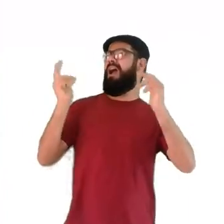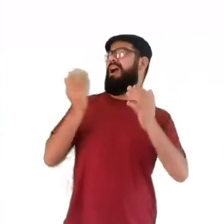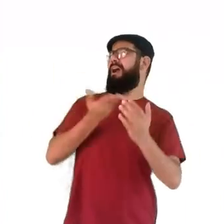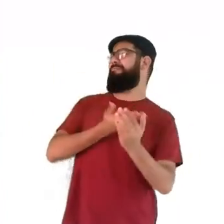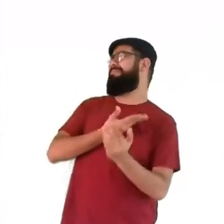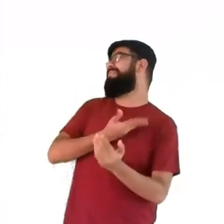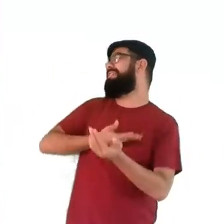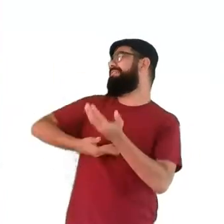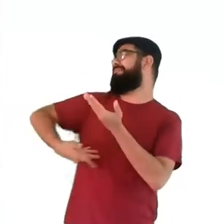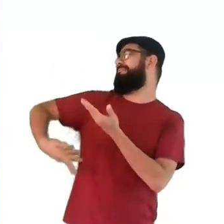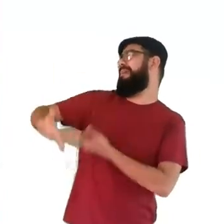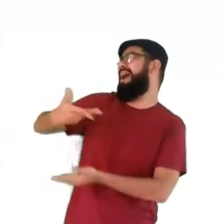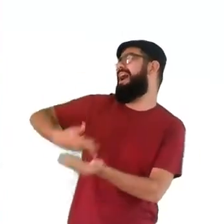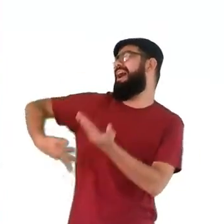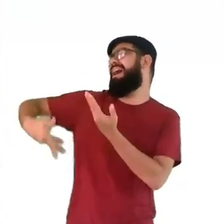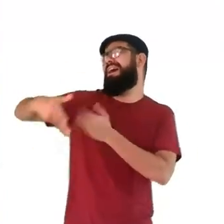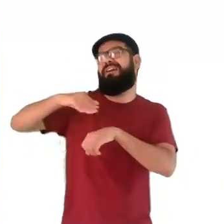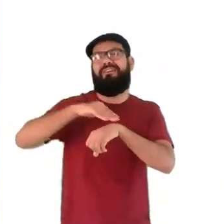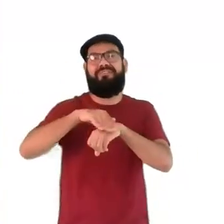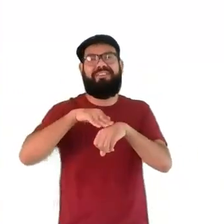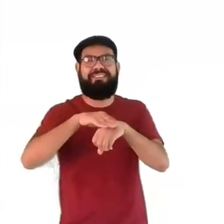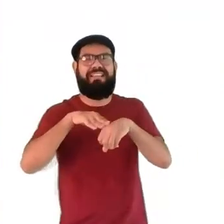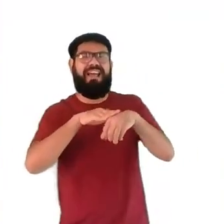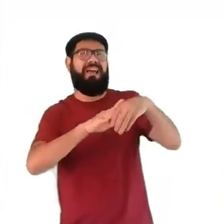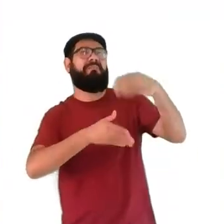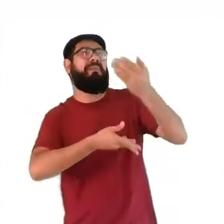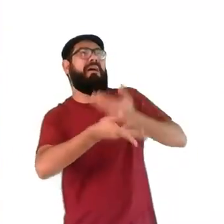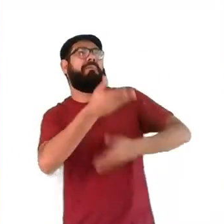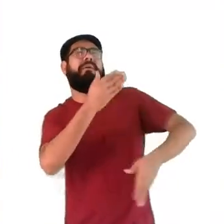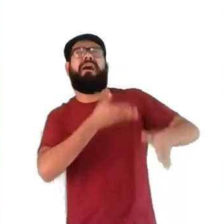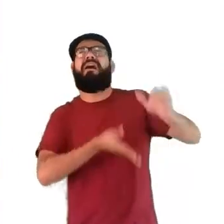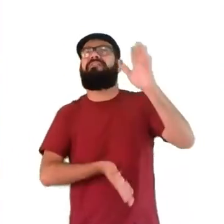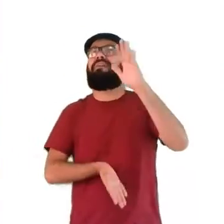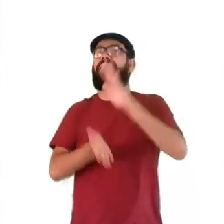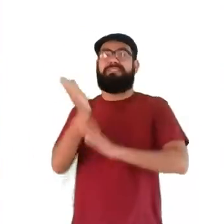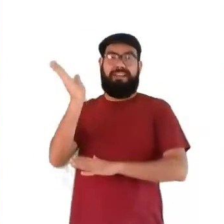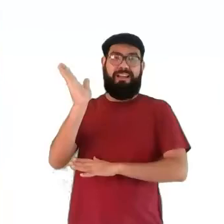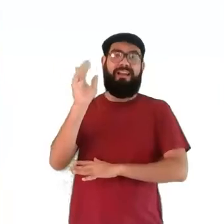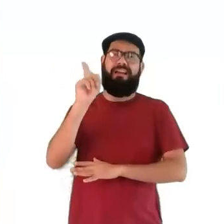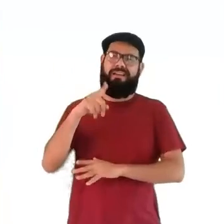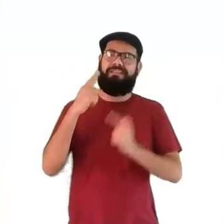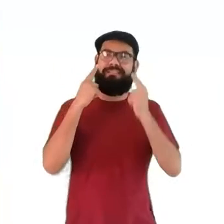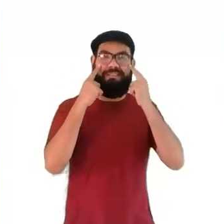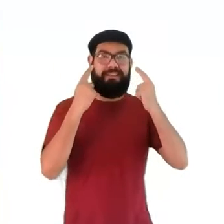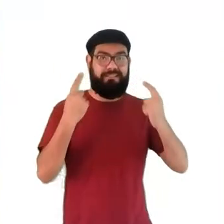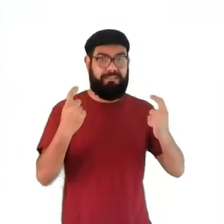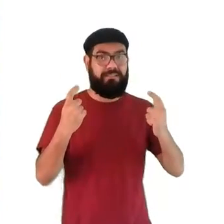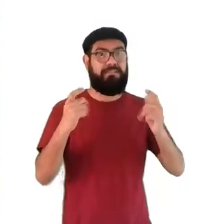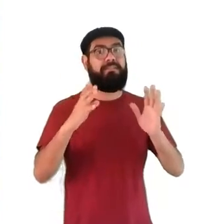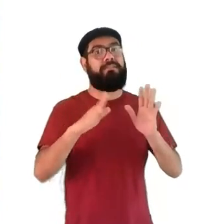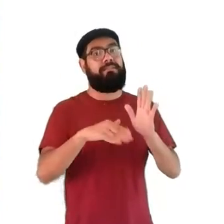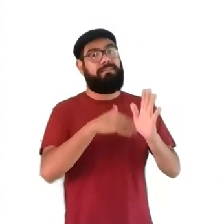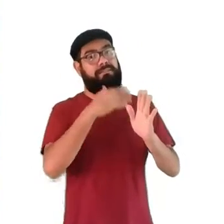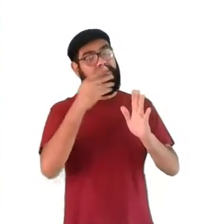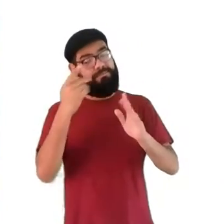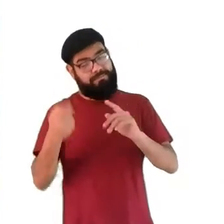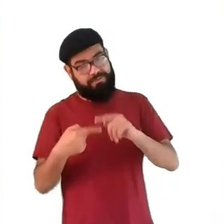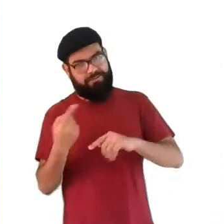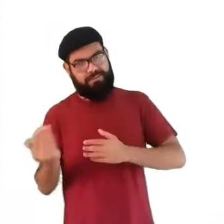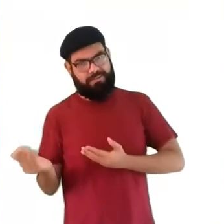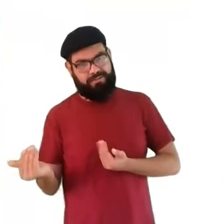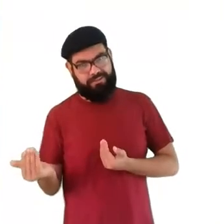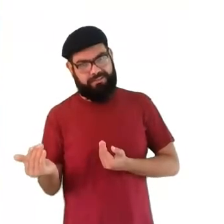de conversar, de viajar, então é uma fase bem interessante. E logo depois da vida do adolescente, a gente